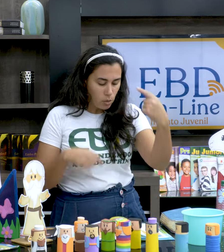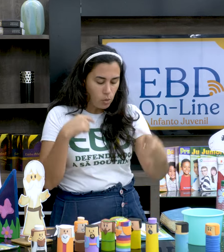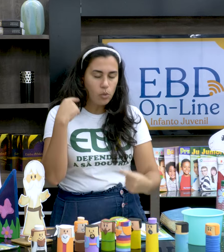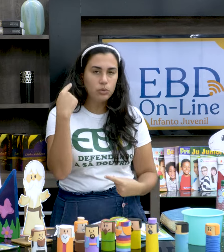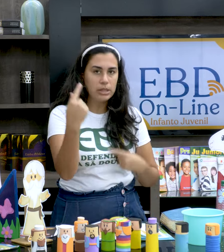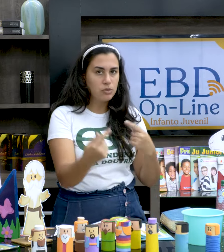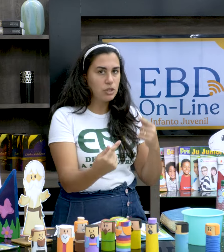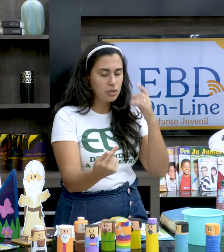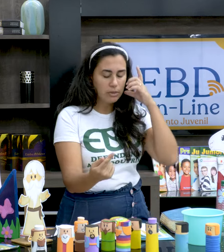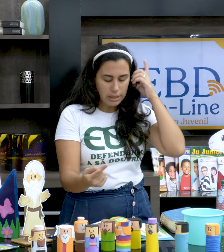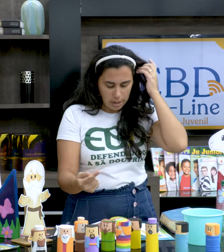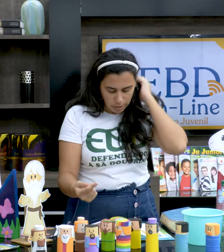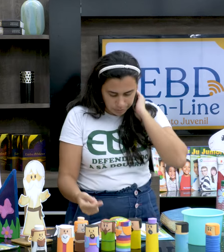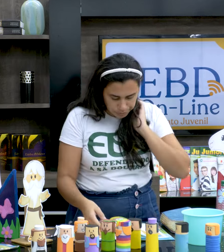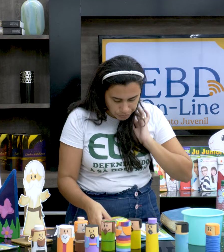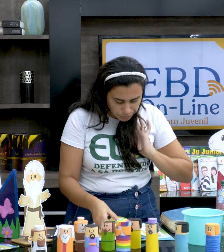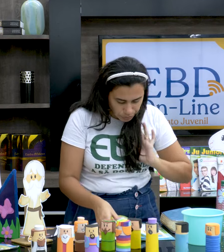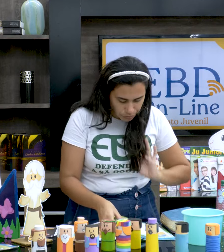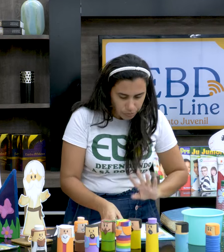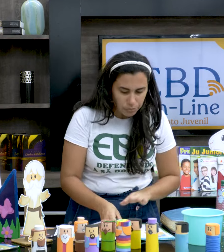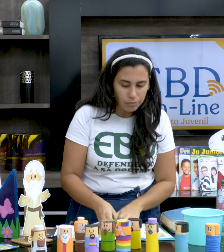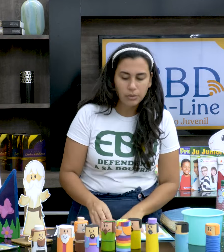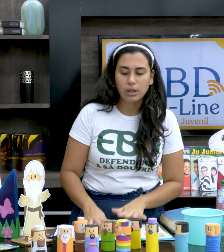para outra sugestão de aula.